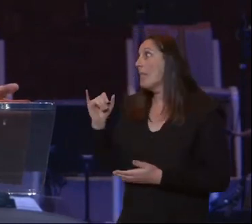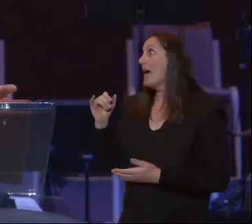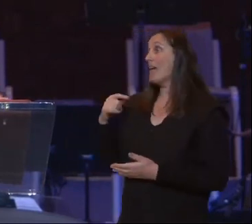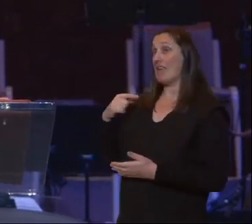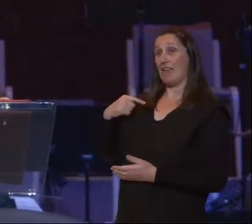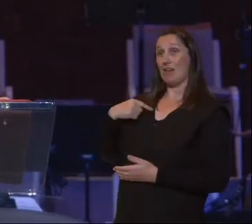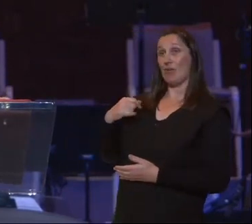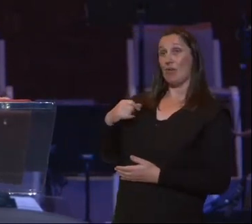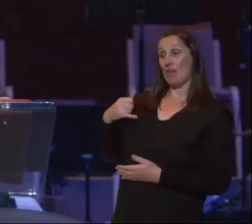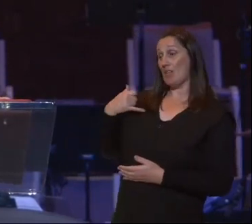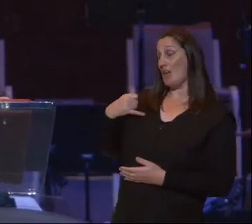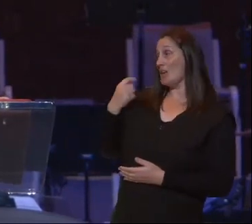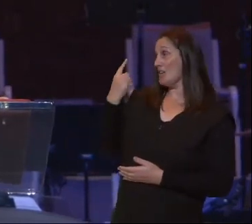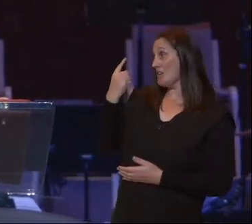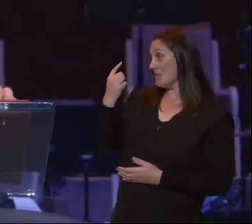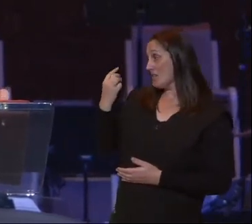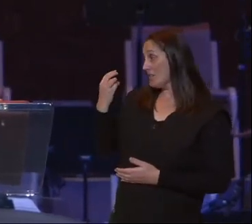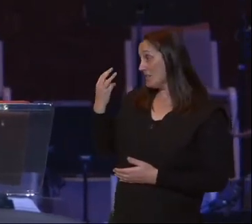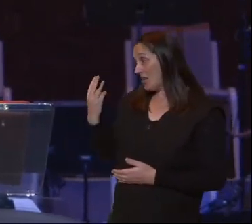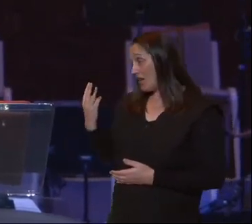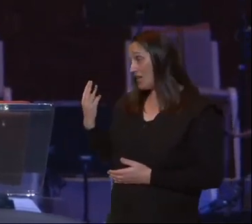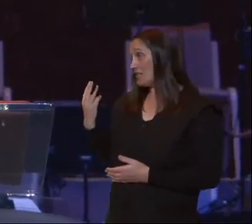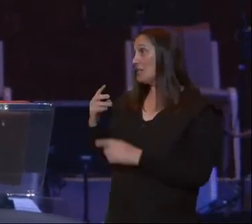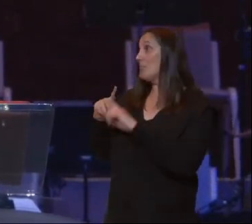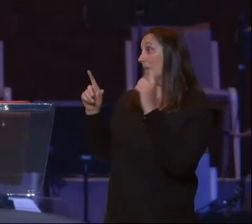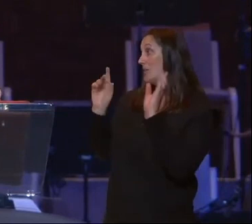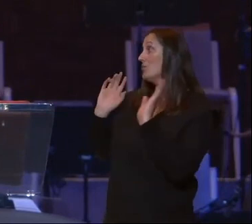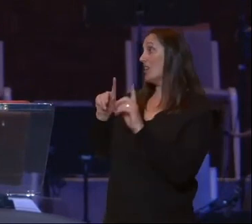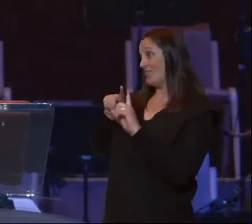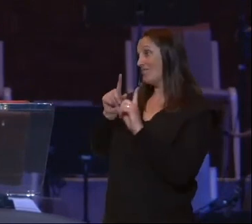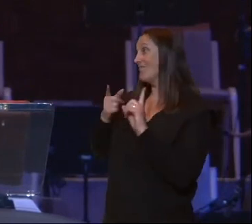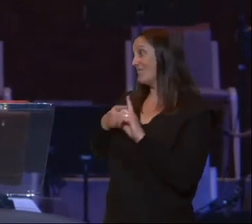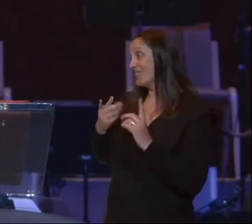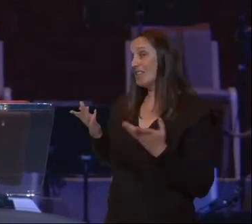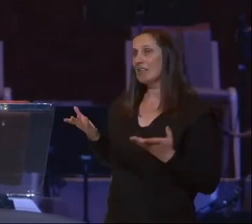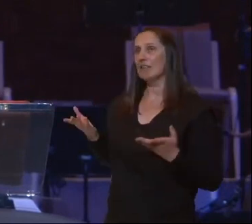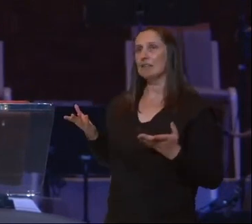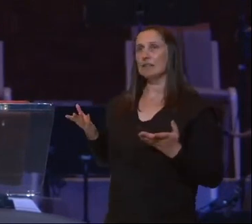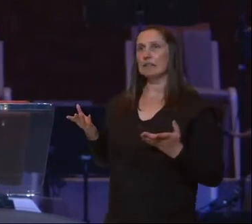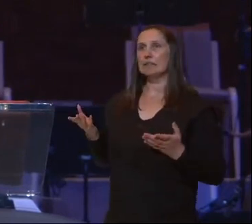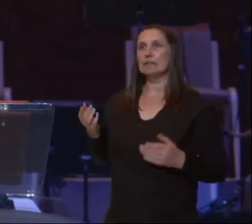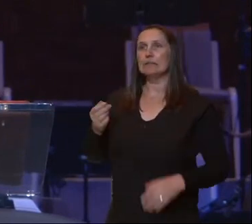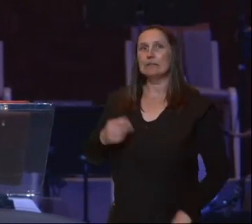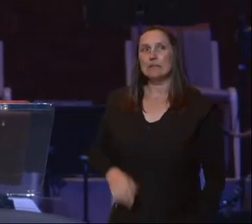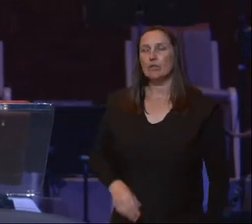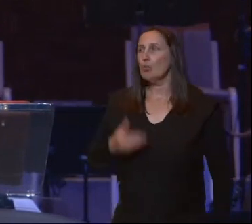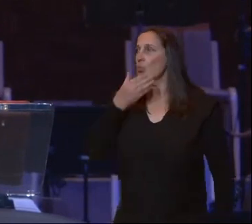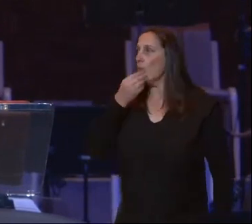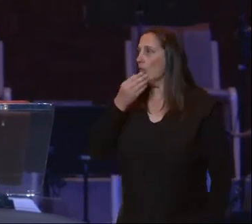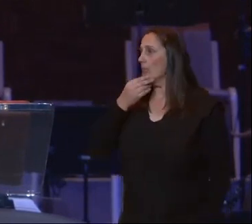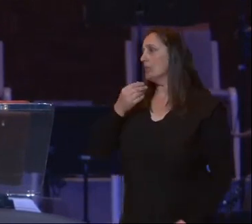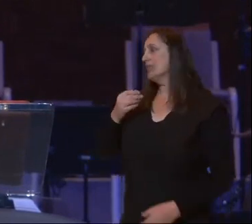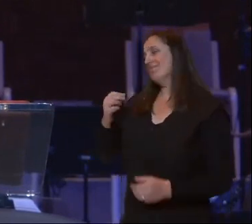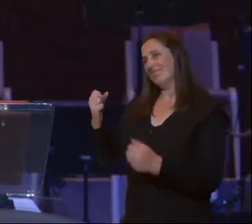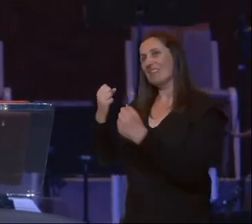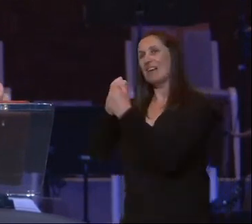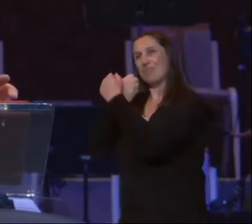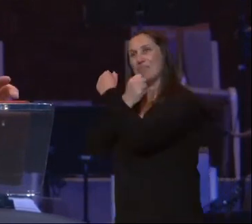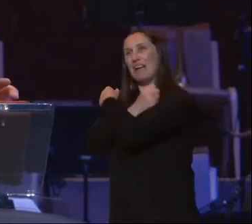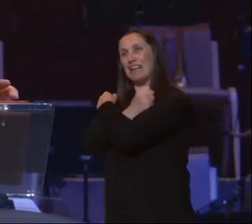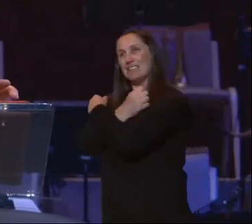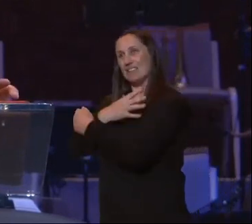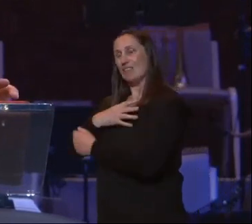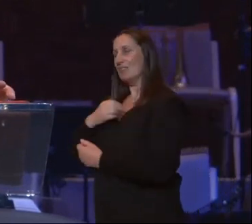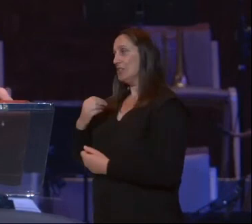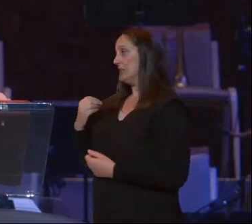agora abraça a filha e uma série de